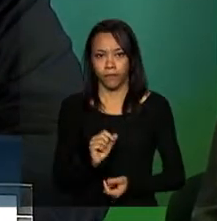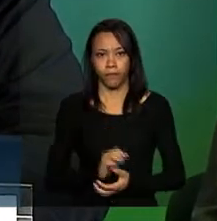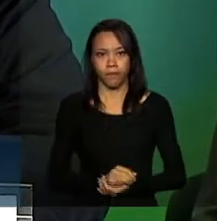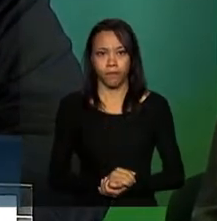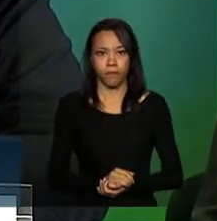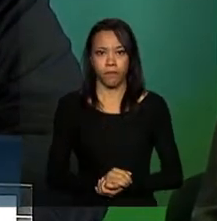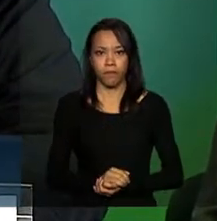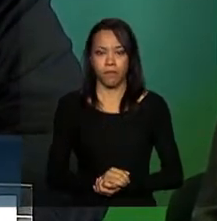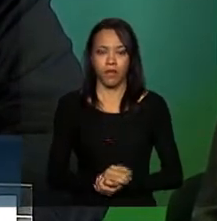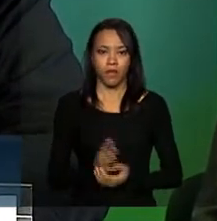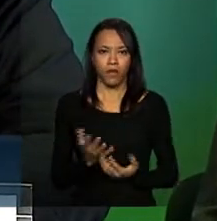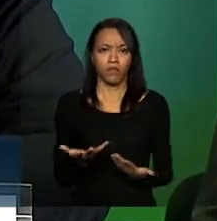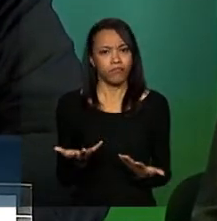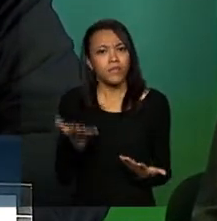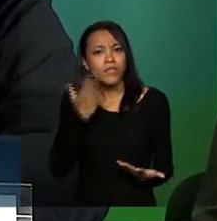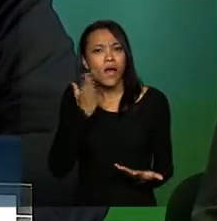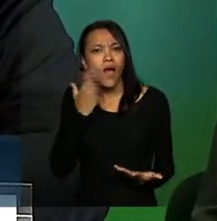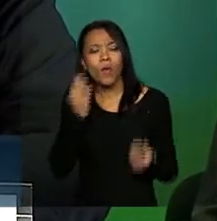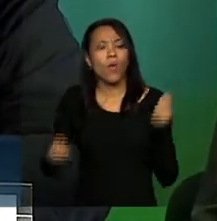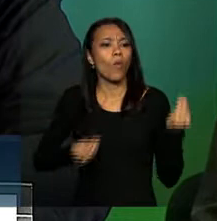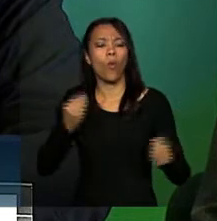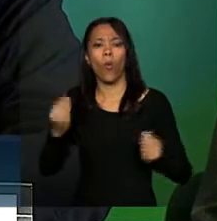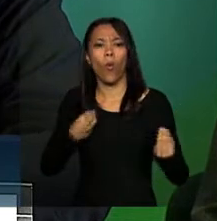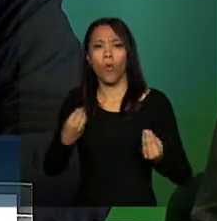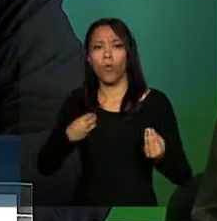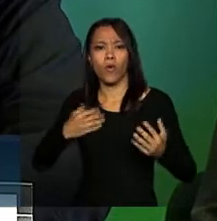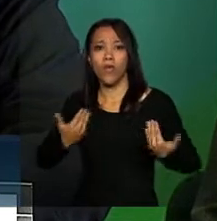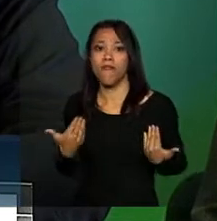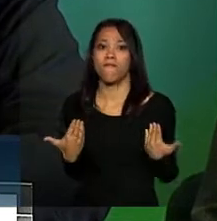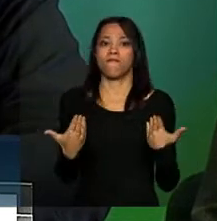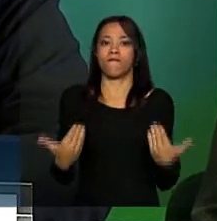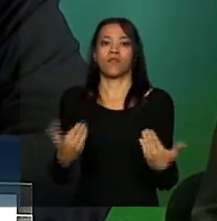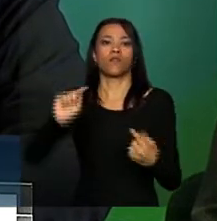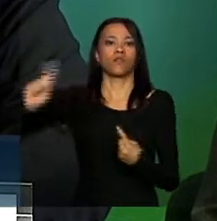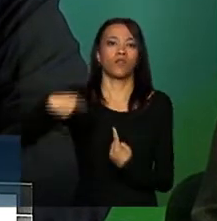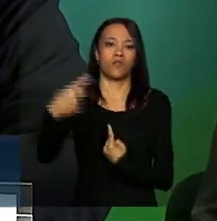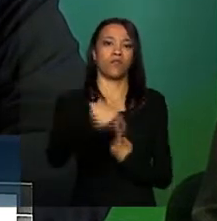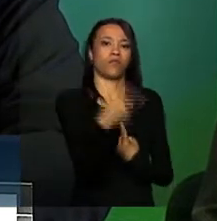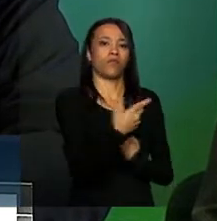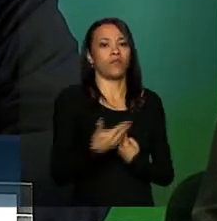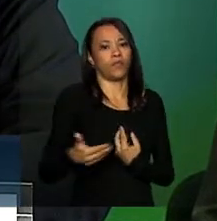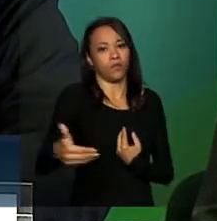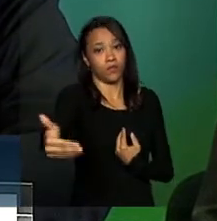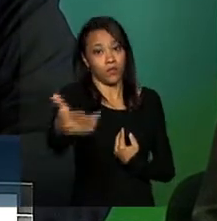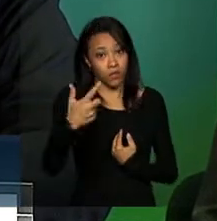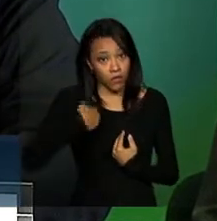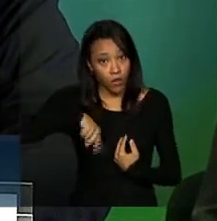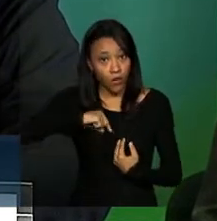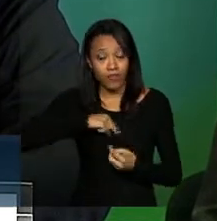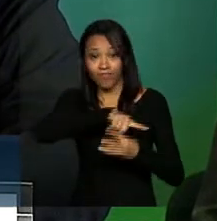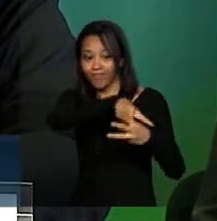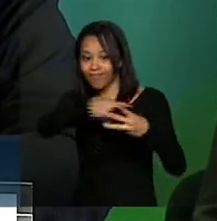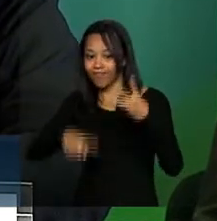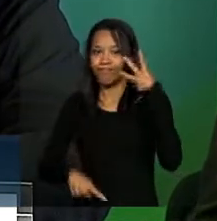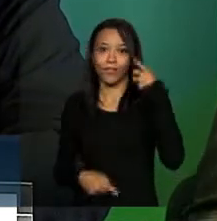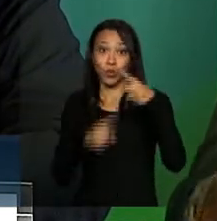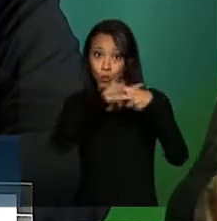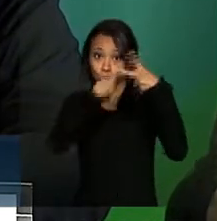se aparelhe melhor para enfrentar os desafios. E nós estamos trabalhando com duas prioridades dentro das diretrizes do